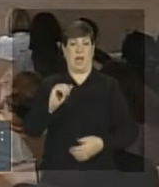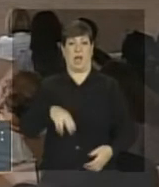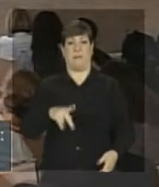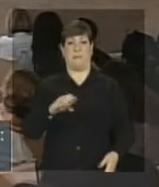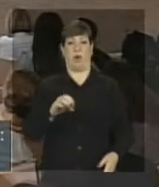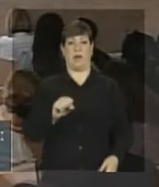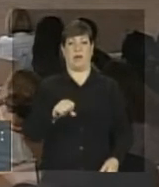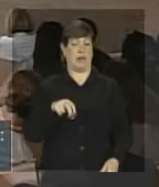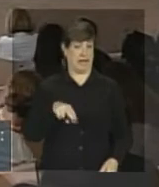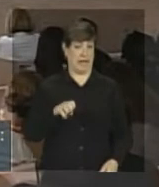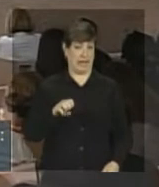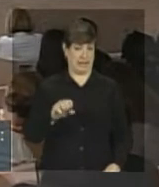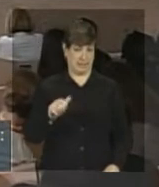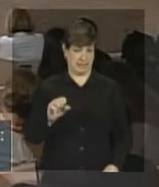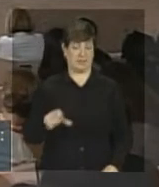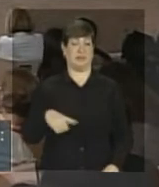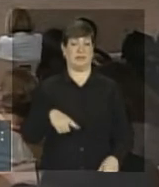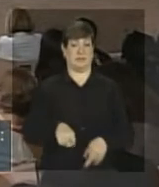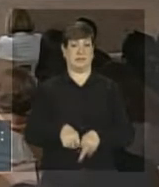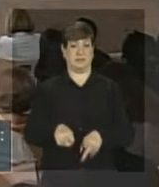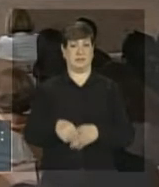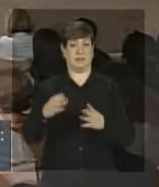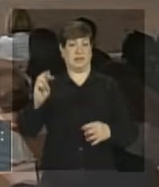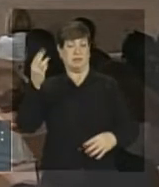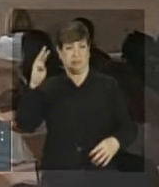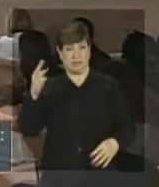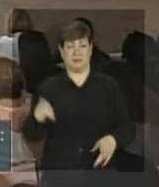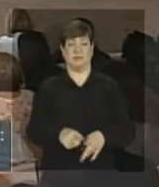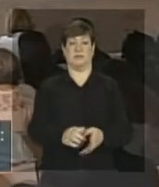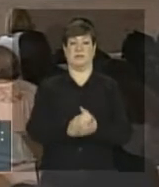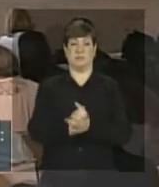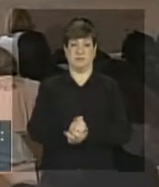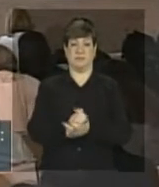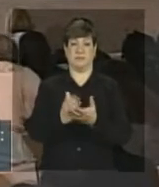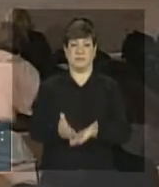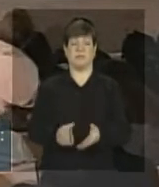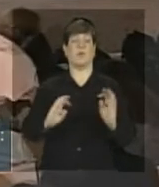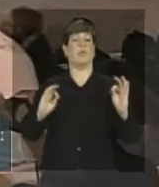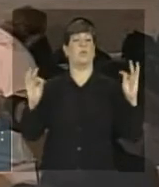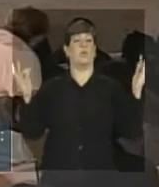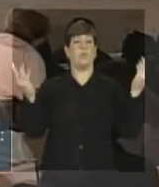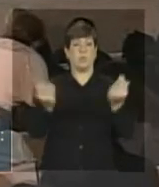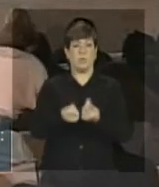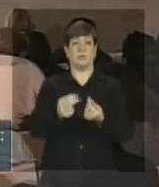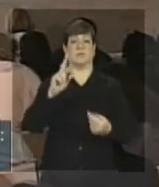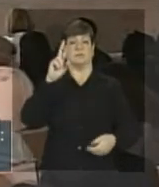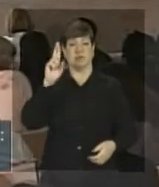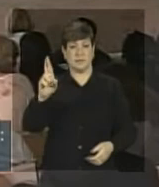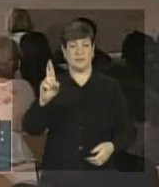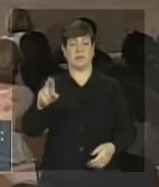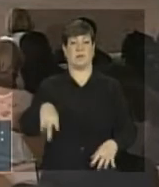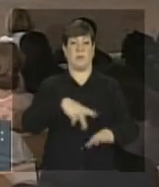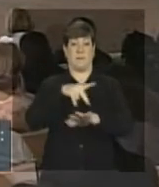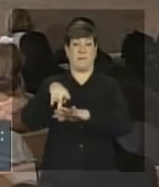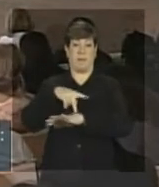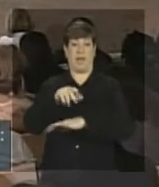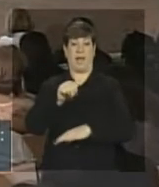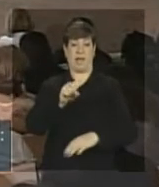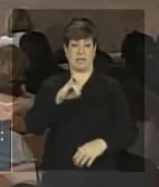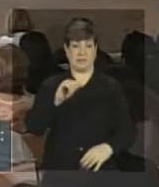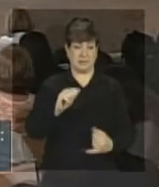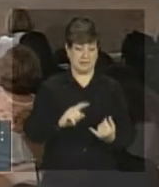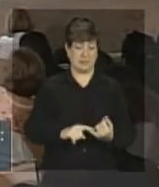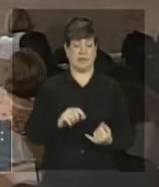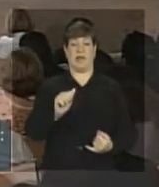Catarina Bacelar, secretária de Estado do Maranhão, e a todos os representantes dos países da Ásia,